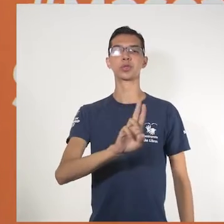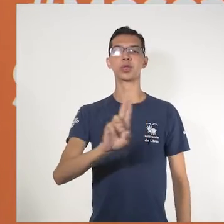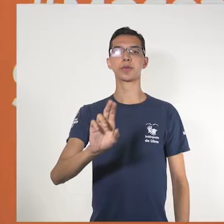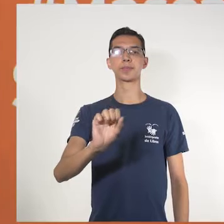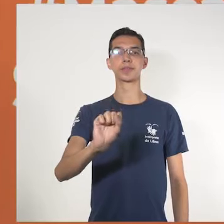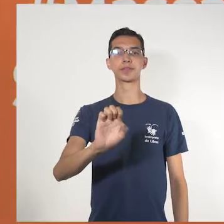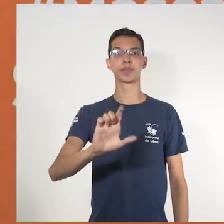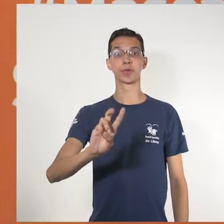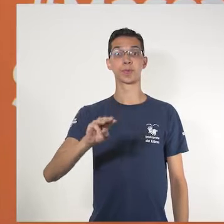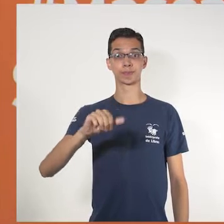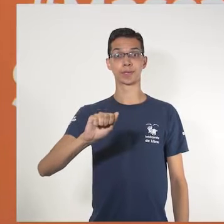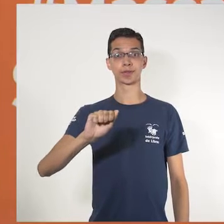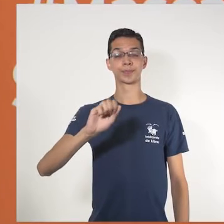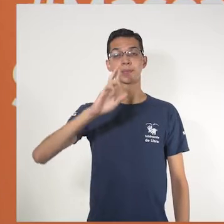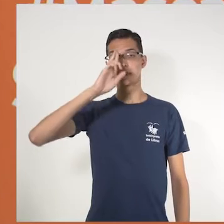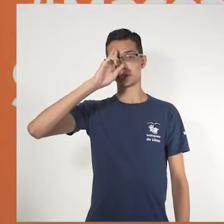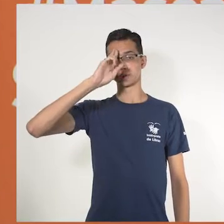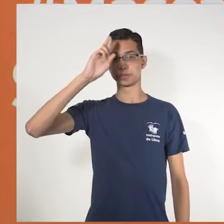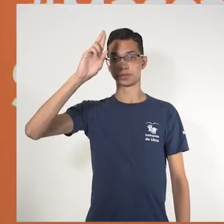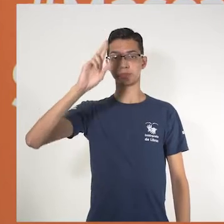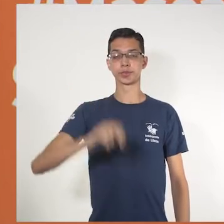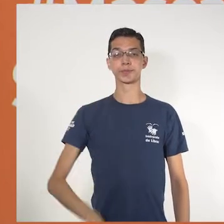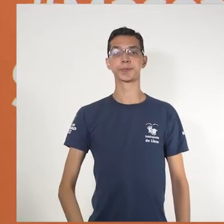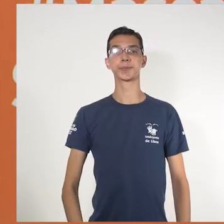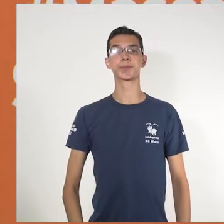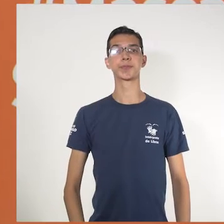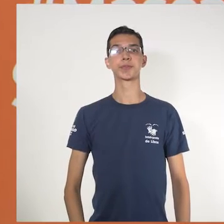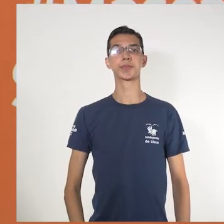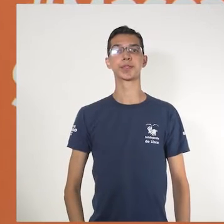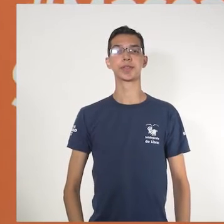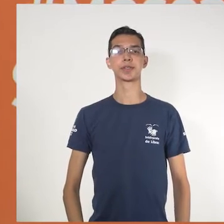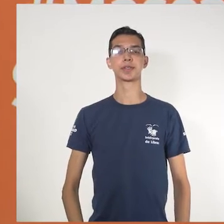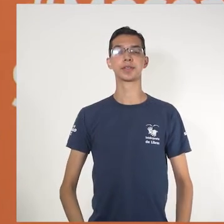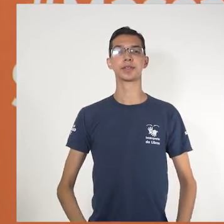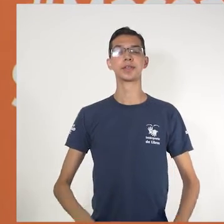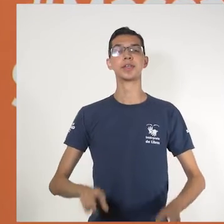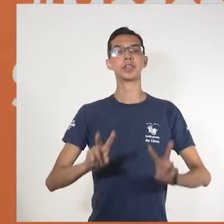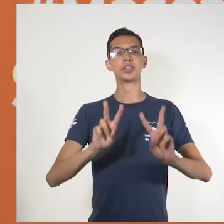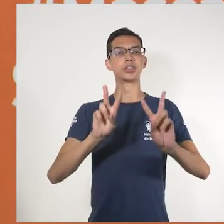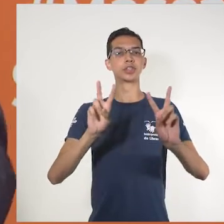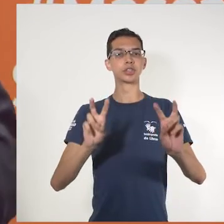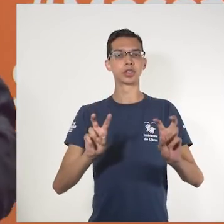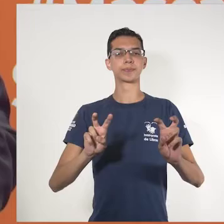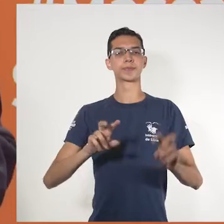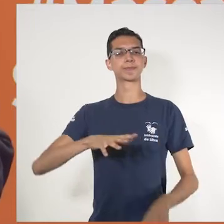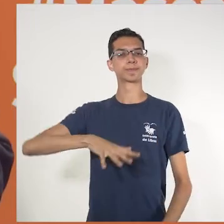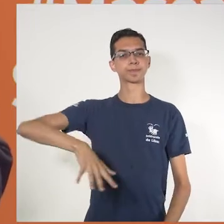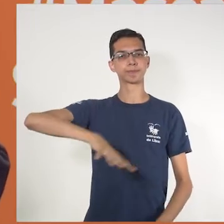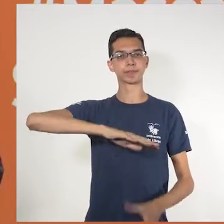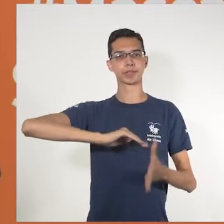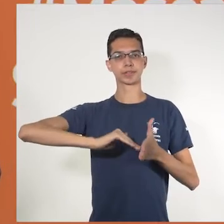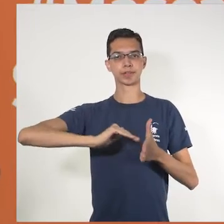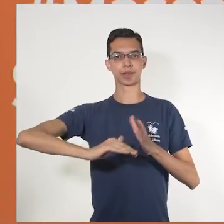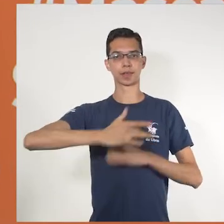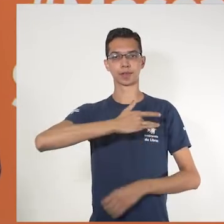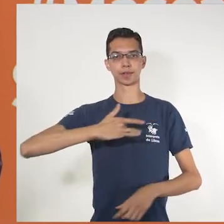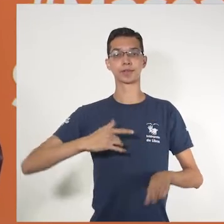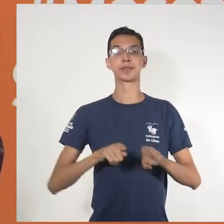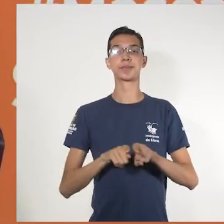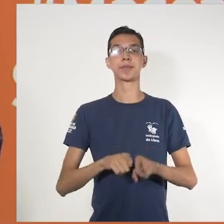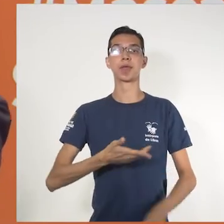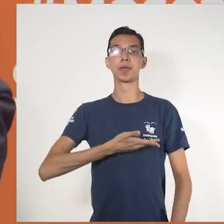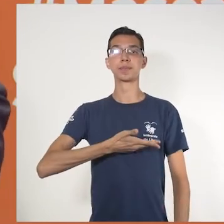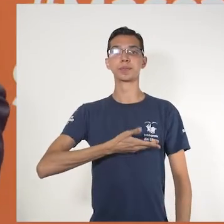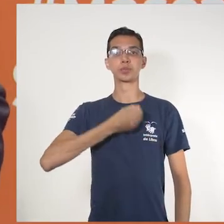da Divisão de Vigilância Epidemiológica da Secretaria Municipal de Saúde. Amigos da imprensa, senhoras e